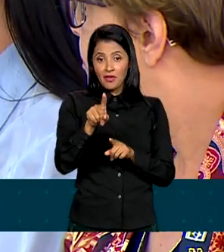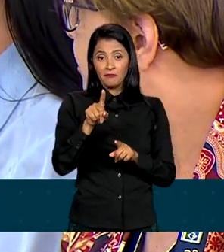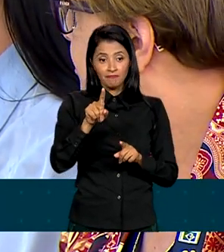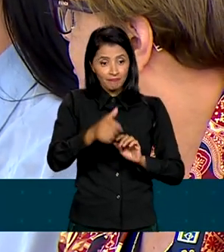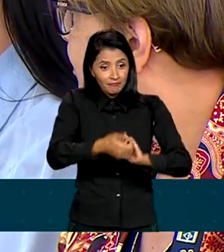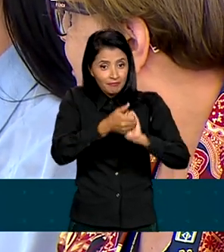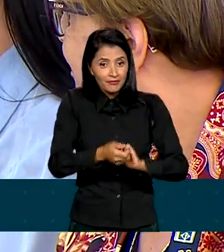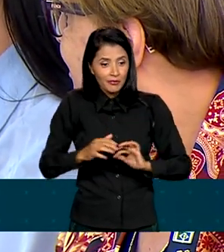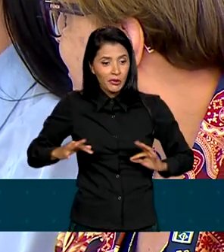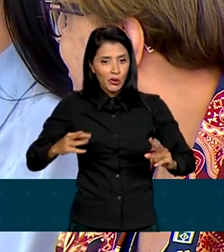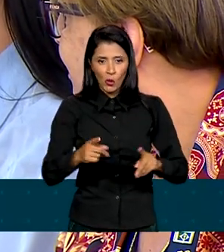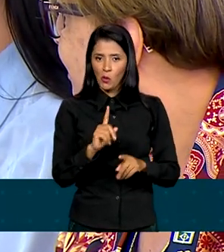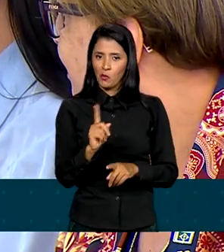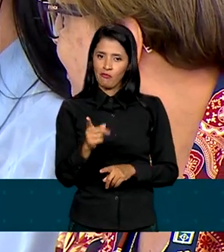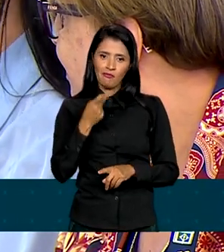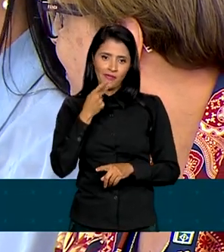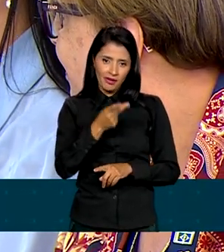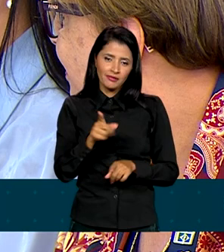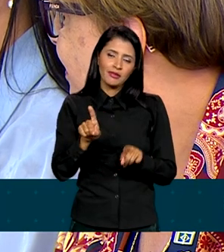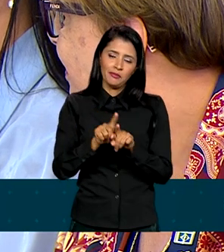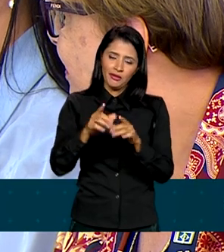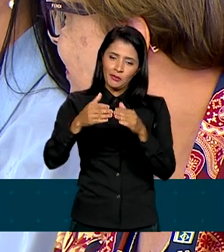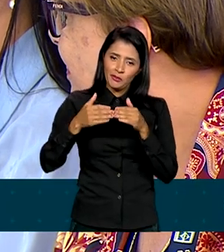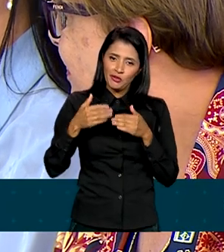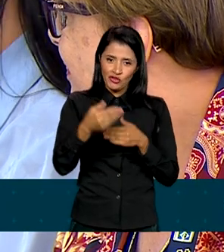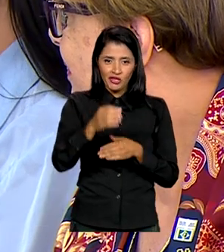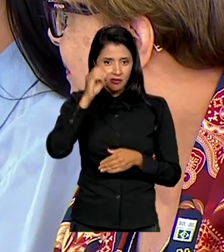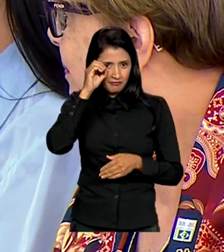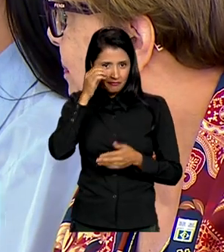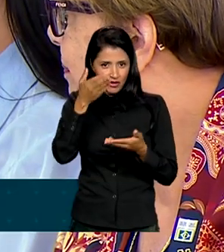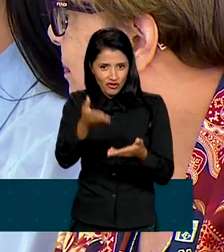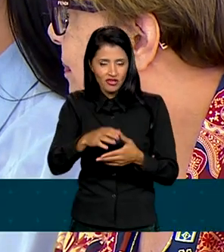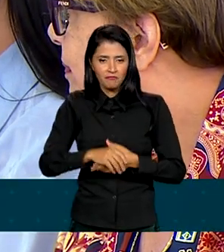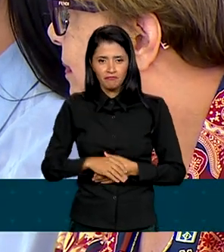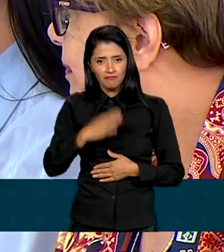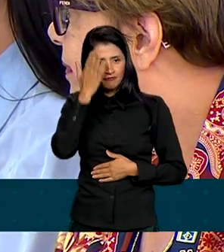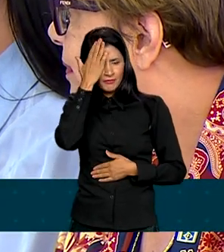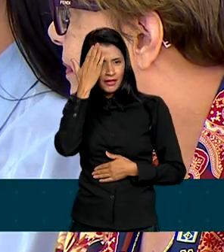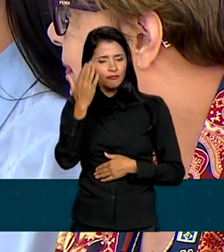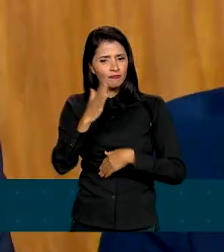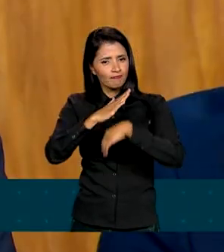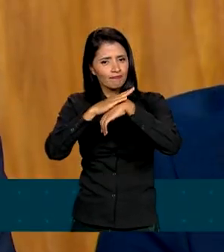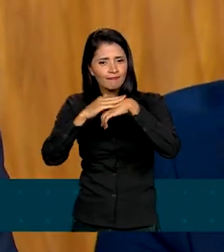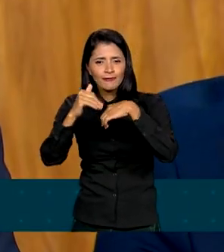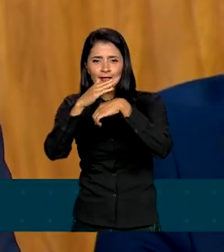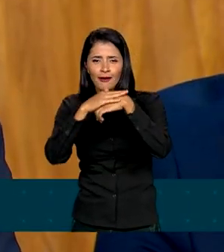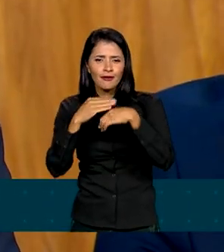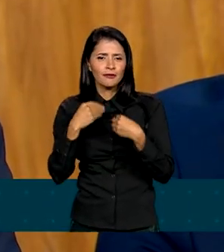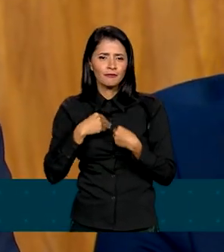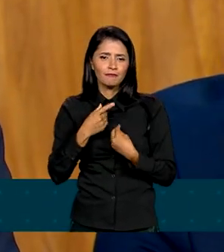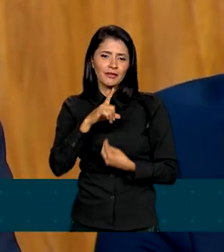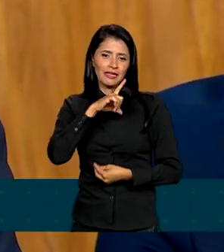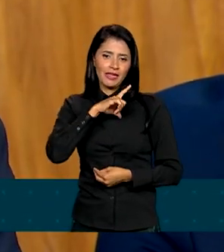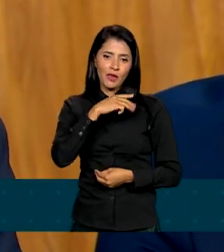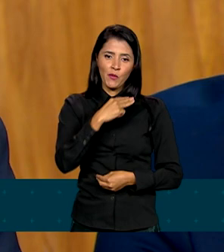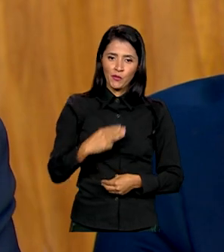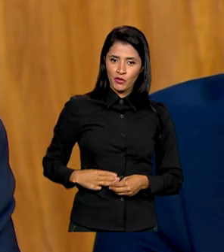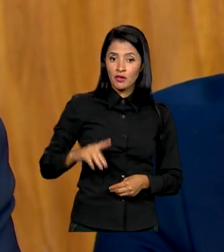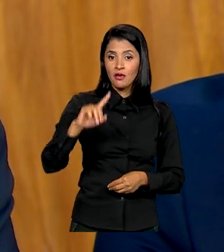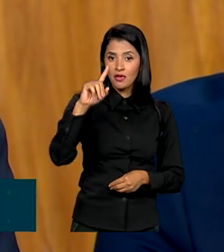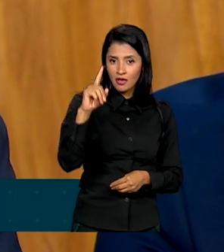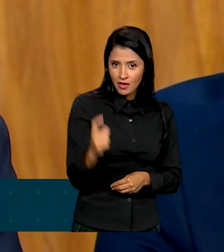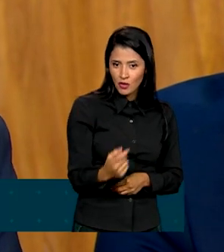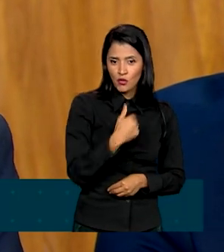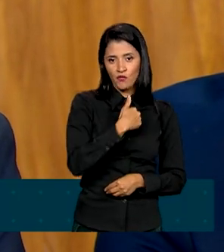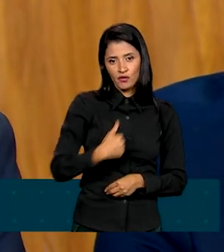mas eu não poderia deixar de cumprimentar e pedir aqui, ó, Padilha, você sabe o carinho que eu tenho pelo ministro e ex-governador